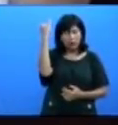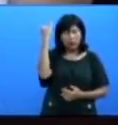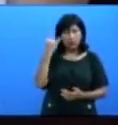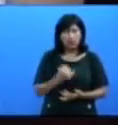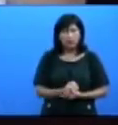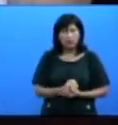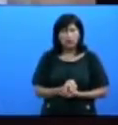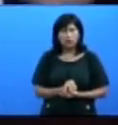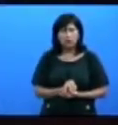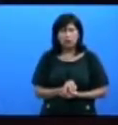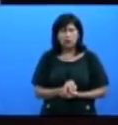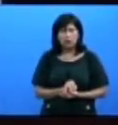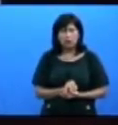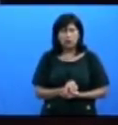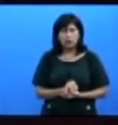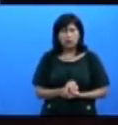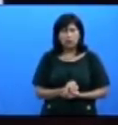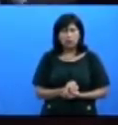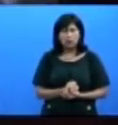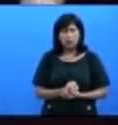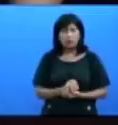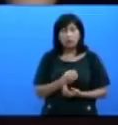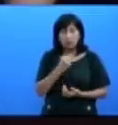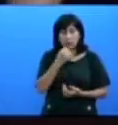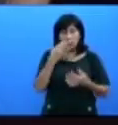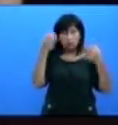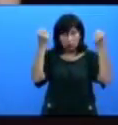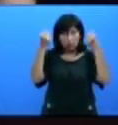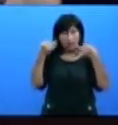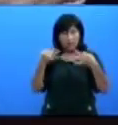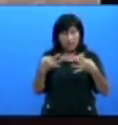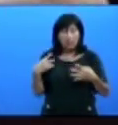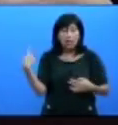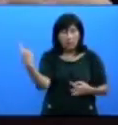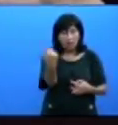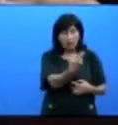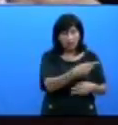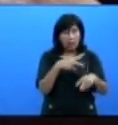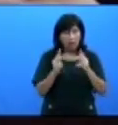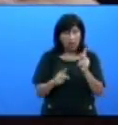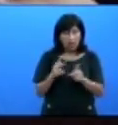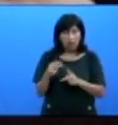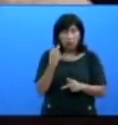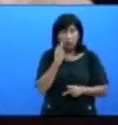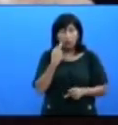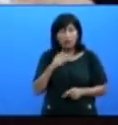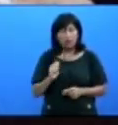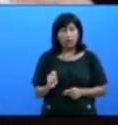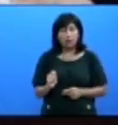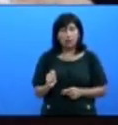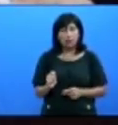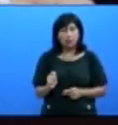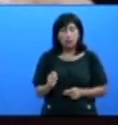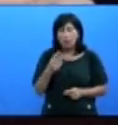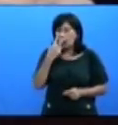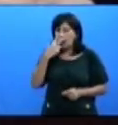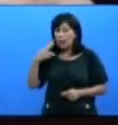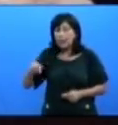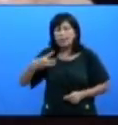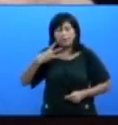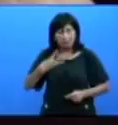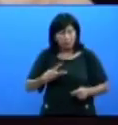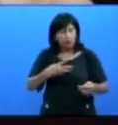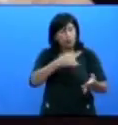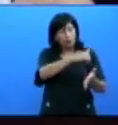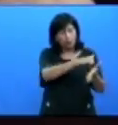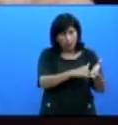nossos, e isso é bom, talvez, até para esclarecer a população. É com base nesses três documentos que nós